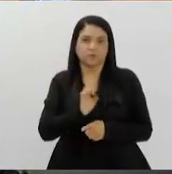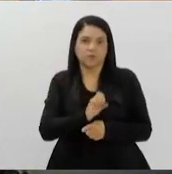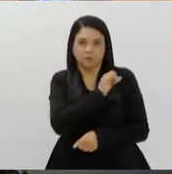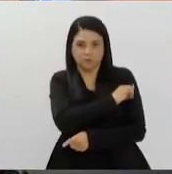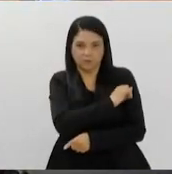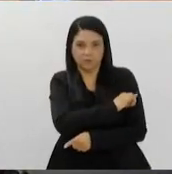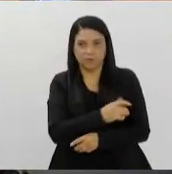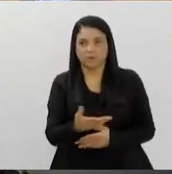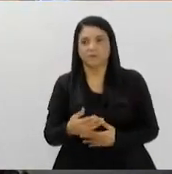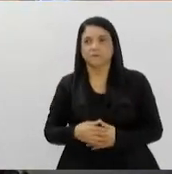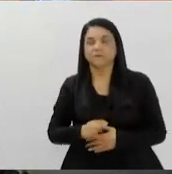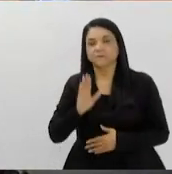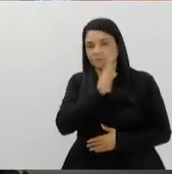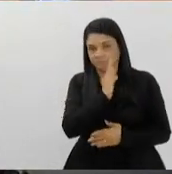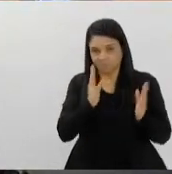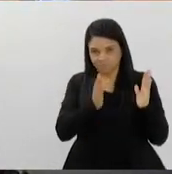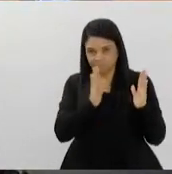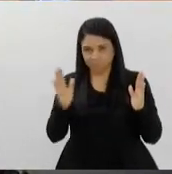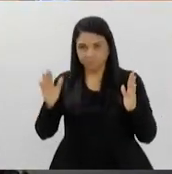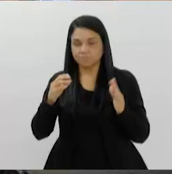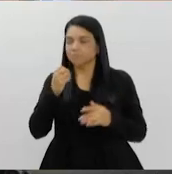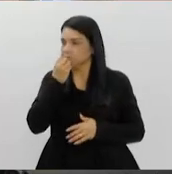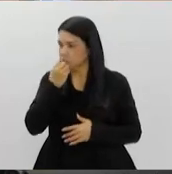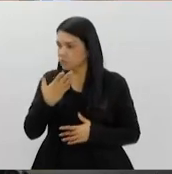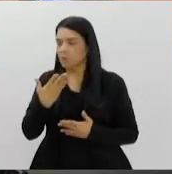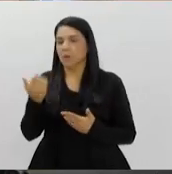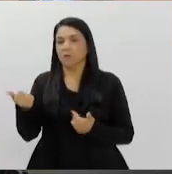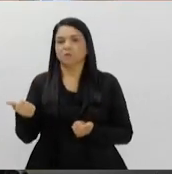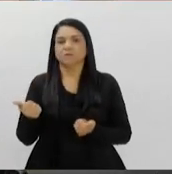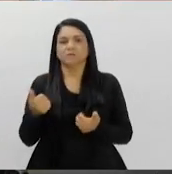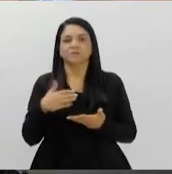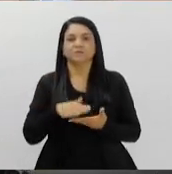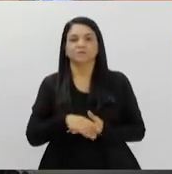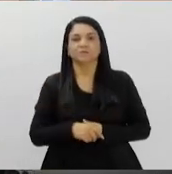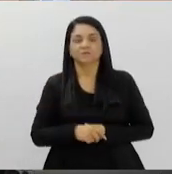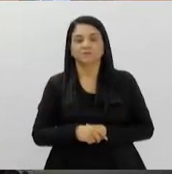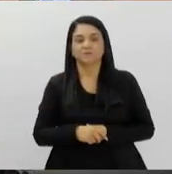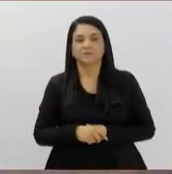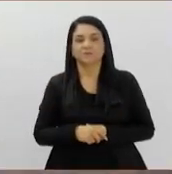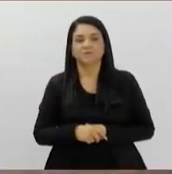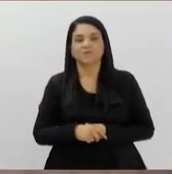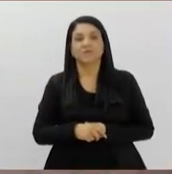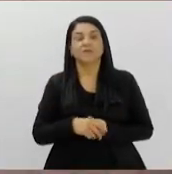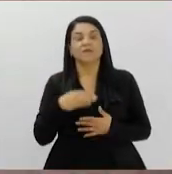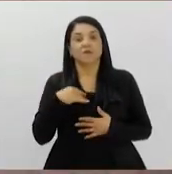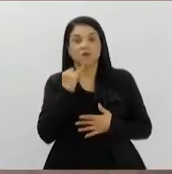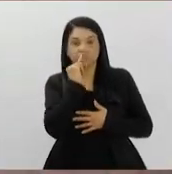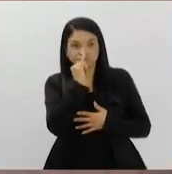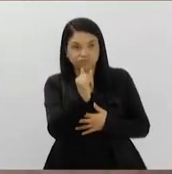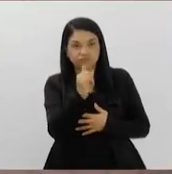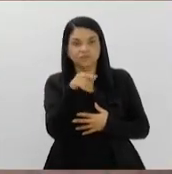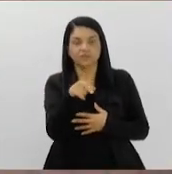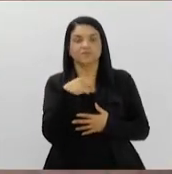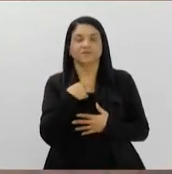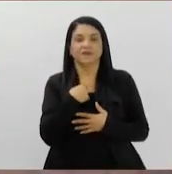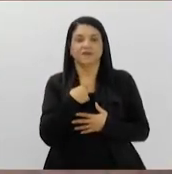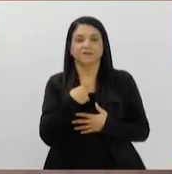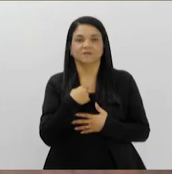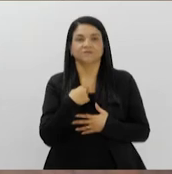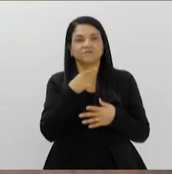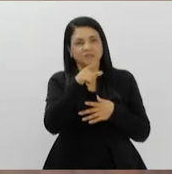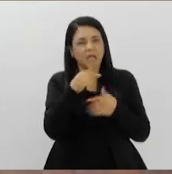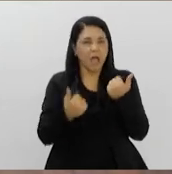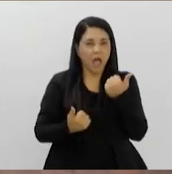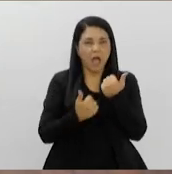Presidente, me permite pela ordem. Deputada Verônica, bela explanação. Deputada Índia Armelau, por favor. Presidente, só queria deixar um recado. O senhor apoiou a gente no